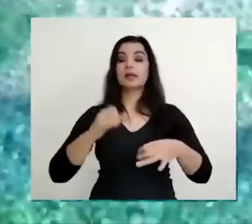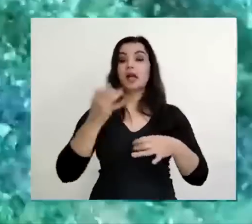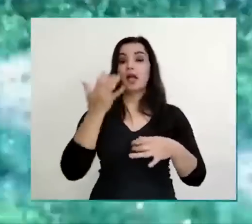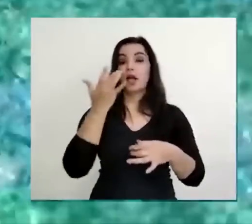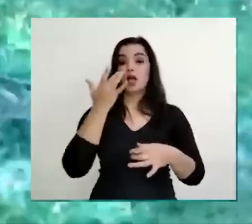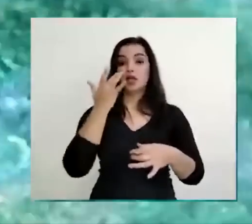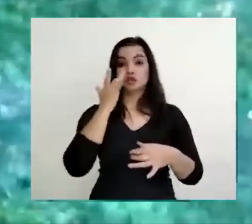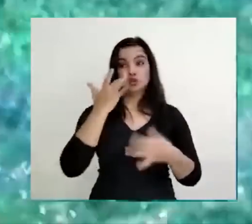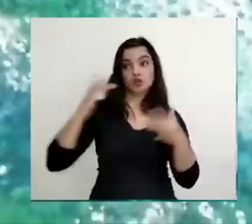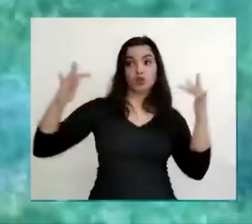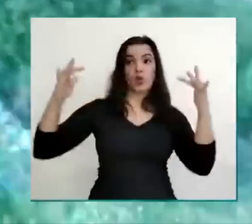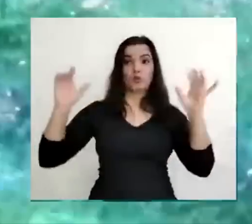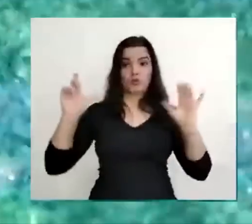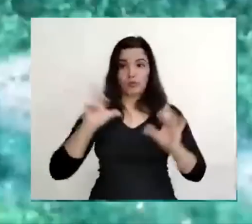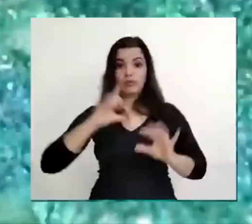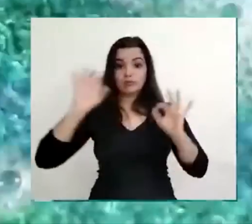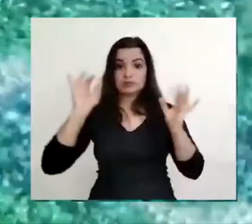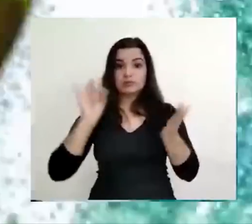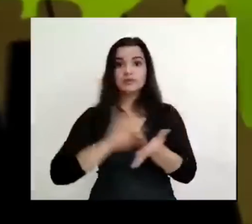navio.